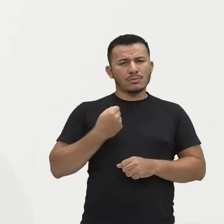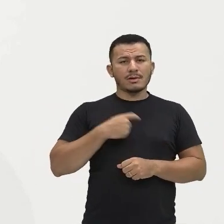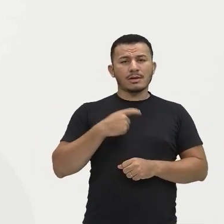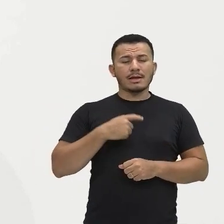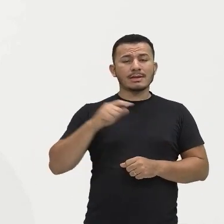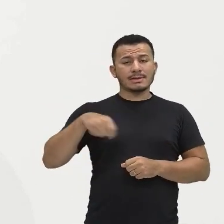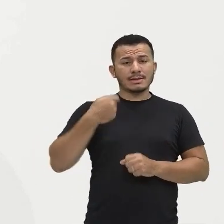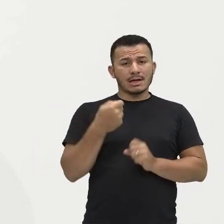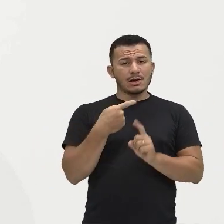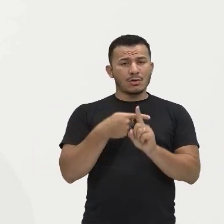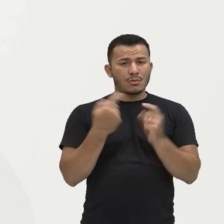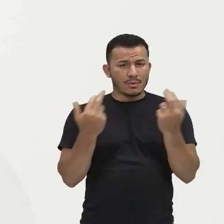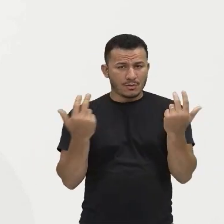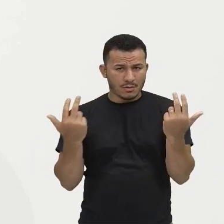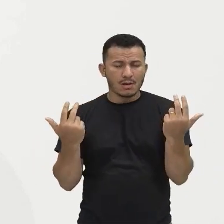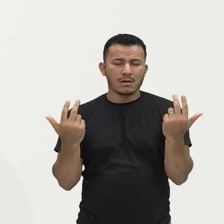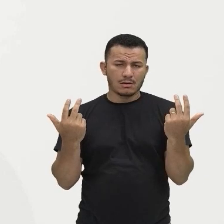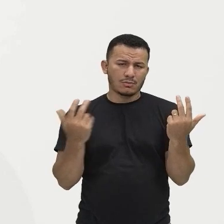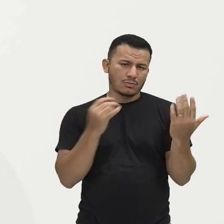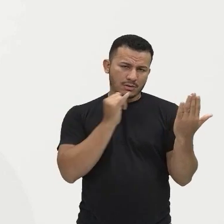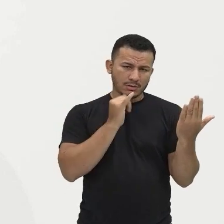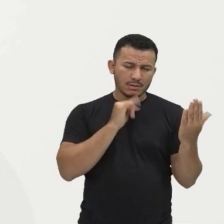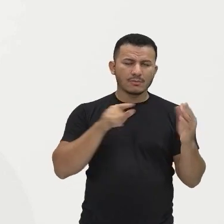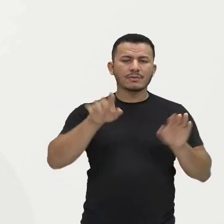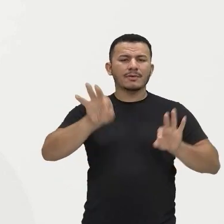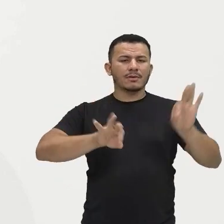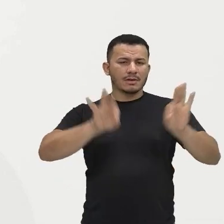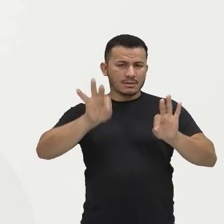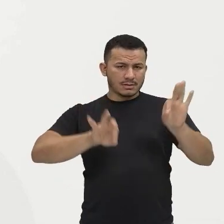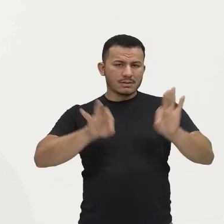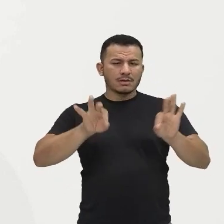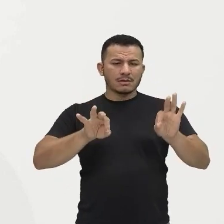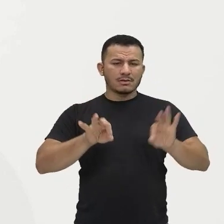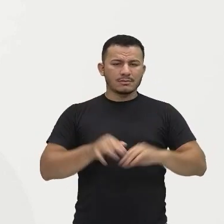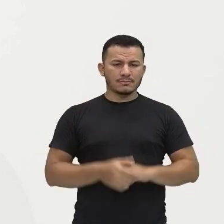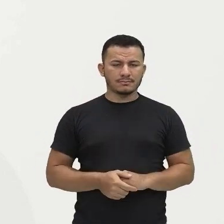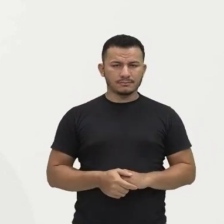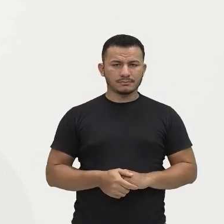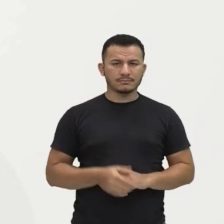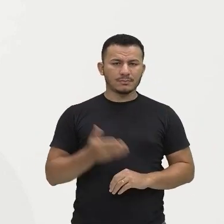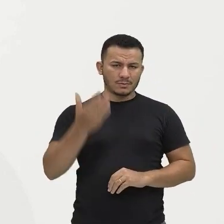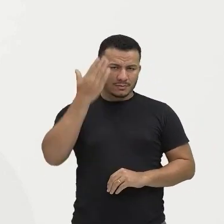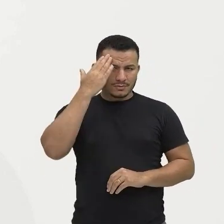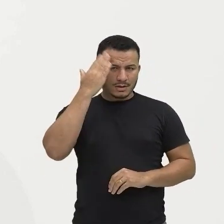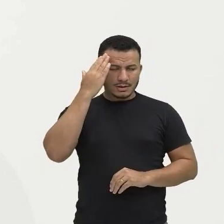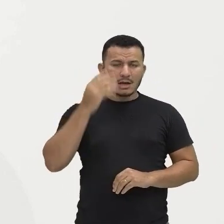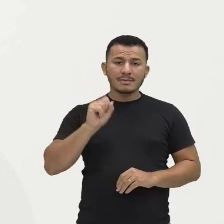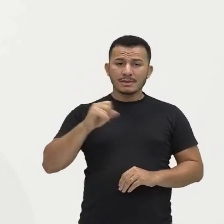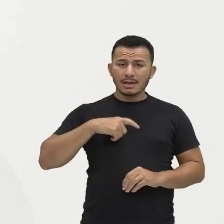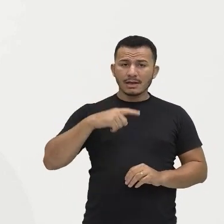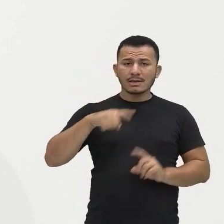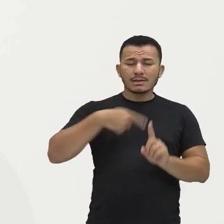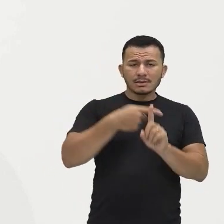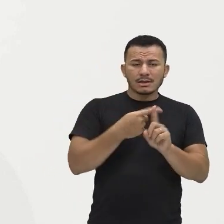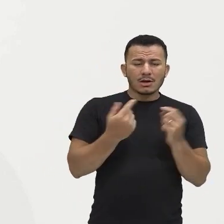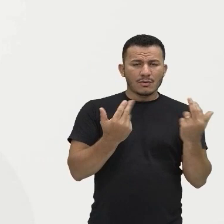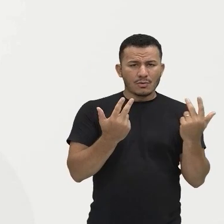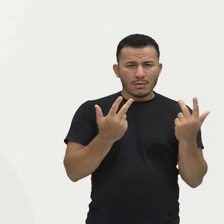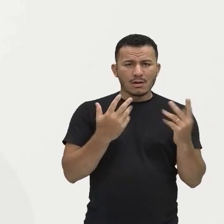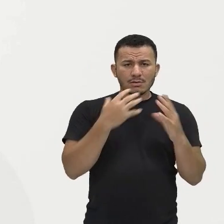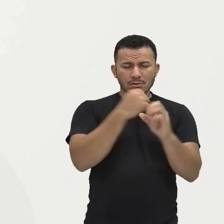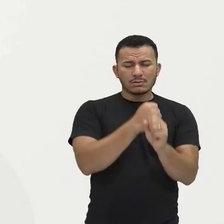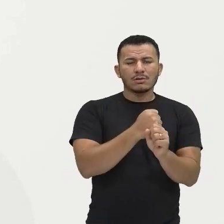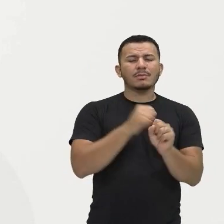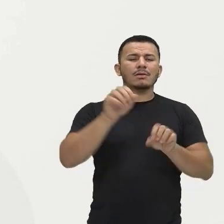sinais iguais. Olha a dica, você organiza, né? Porque você já sabe que os sinais são iguais, você vai somar,